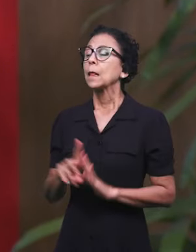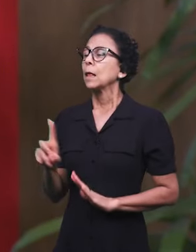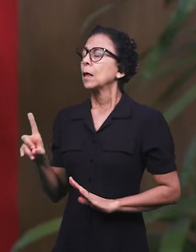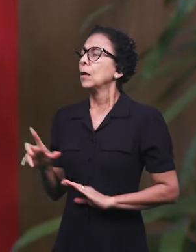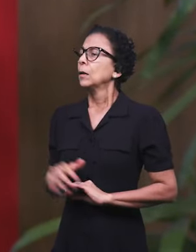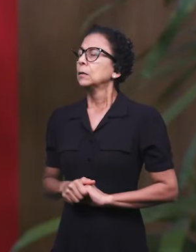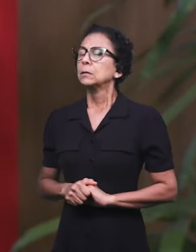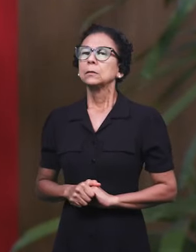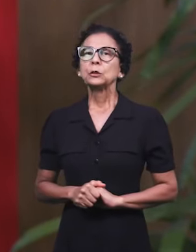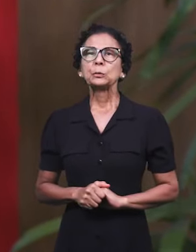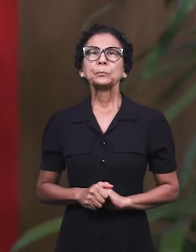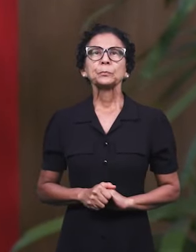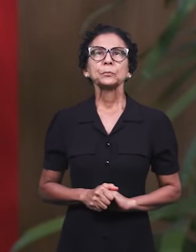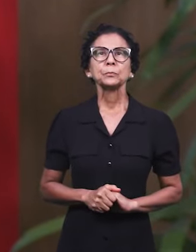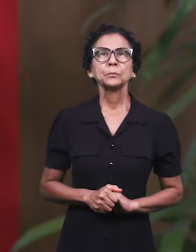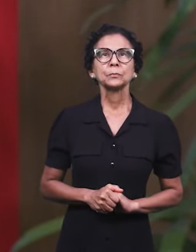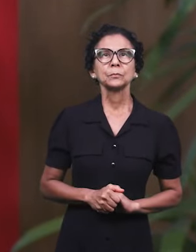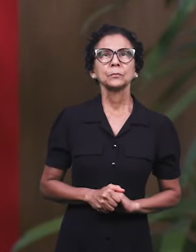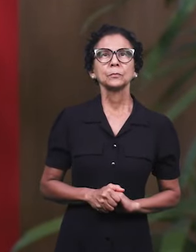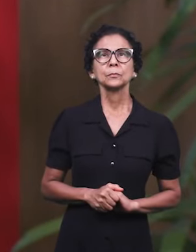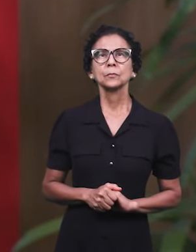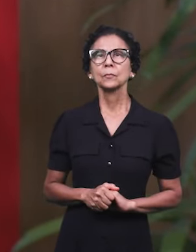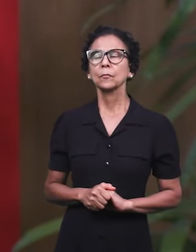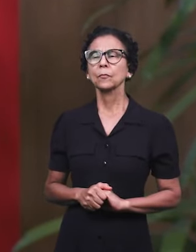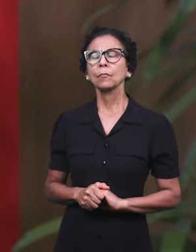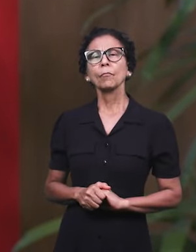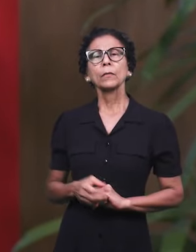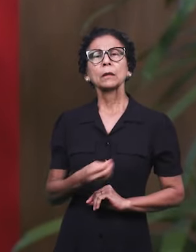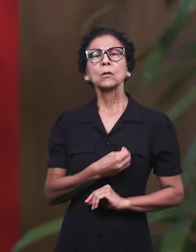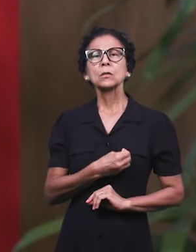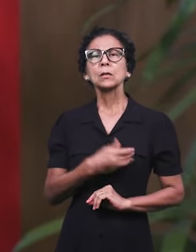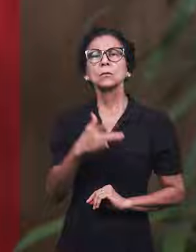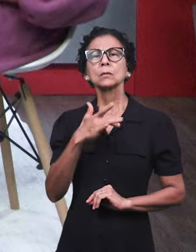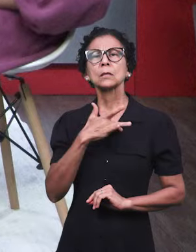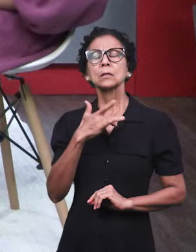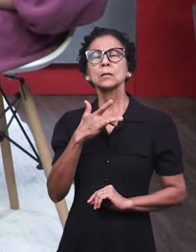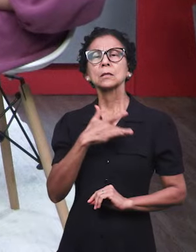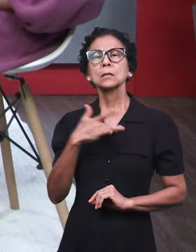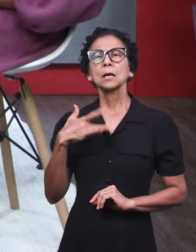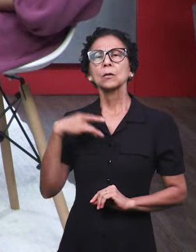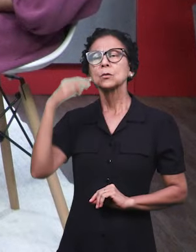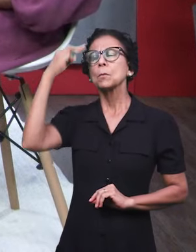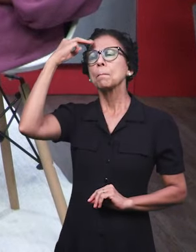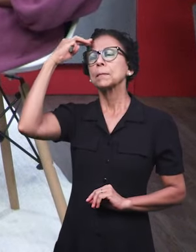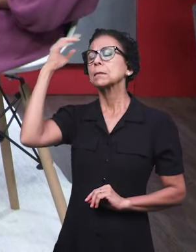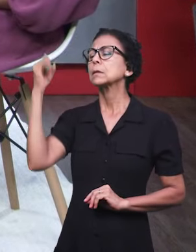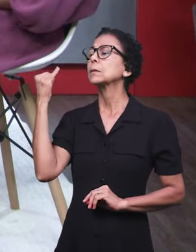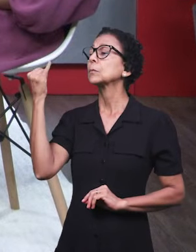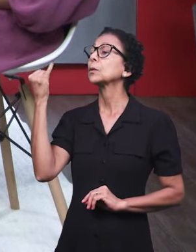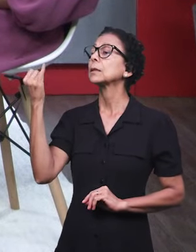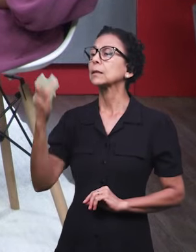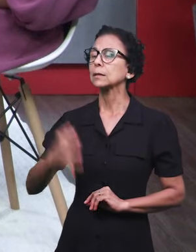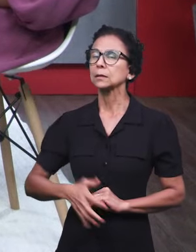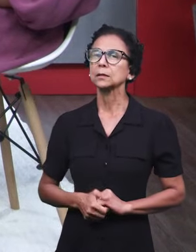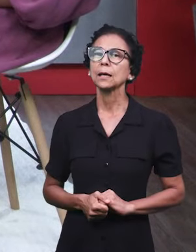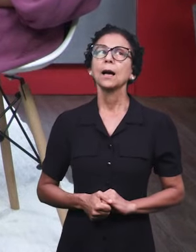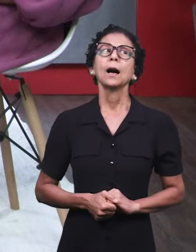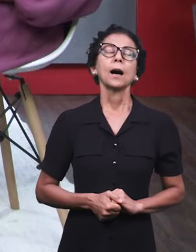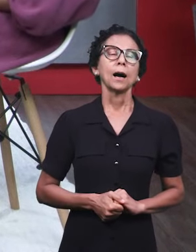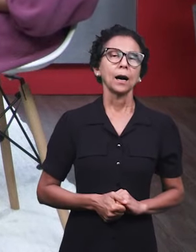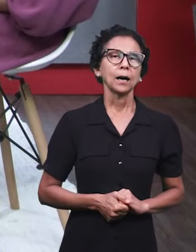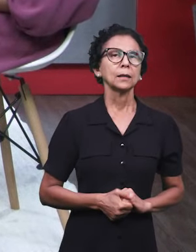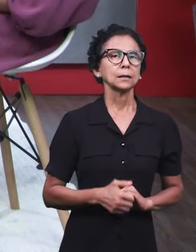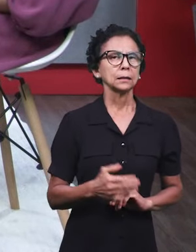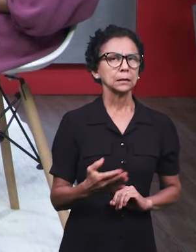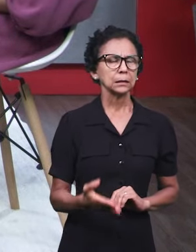pergunta. Qual é a importância da saúde mental na nossa vida? Bom, gente, a saúde mental, né, ela